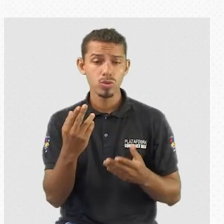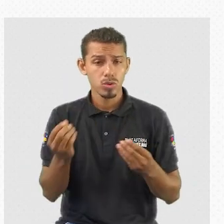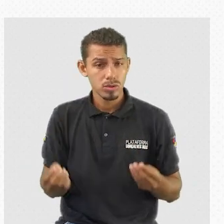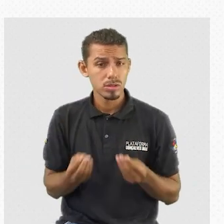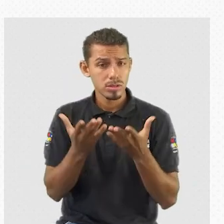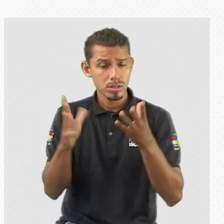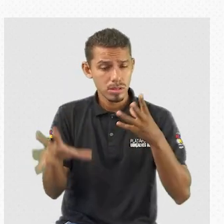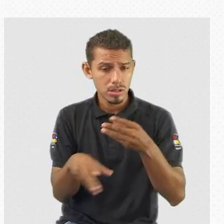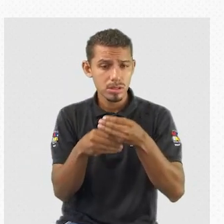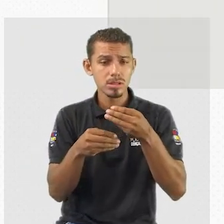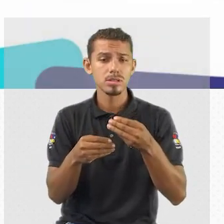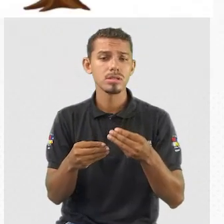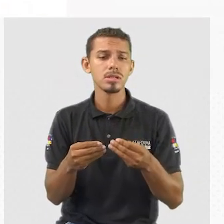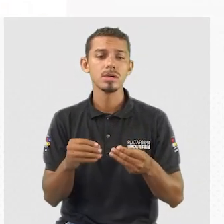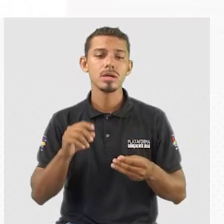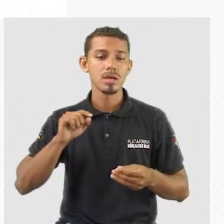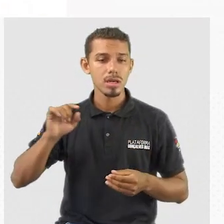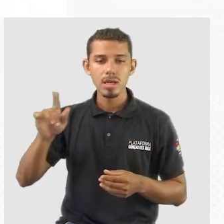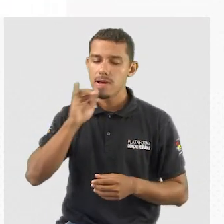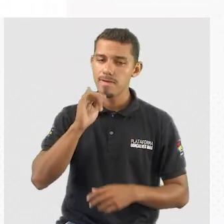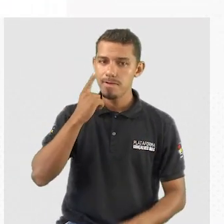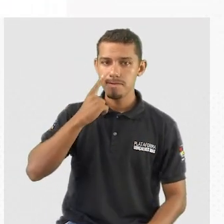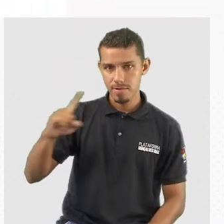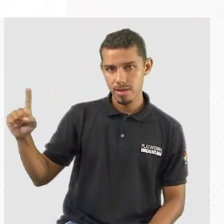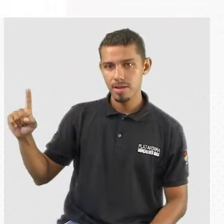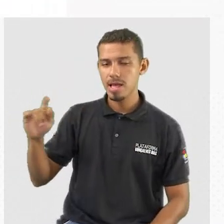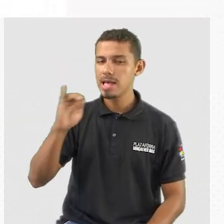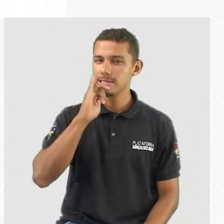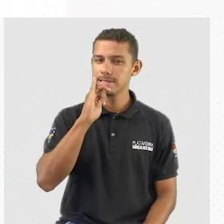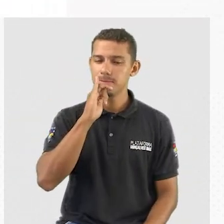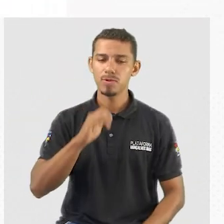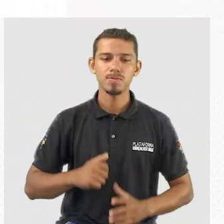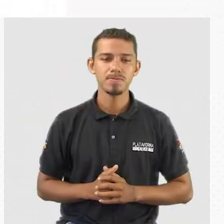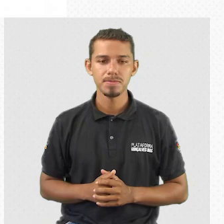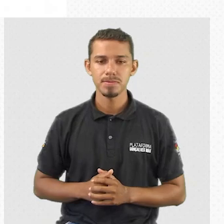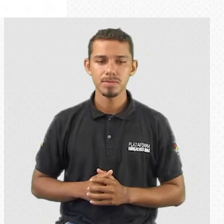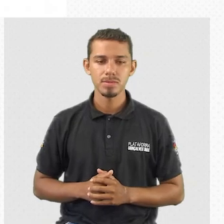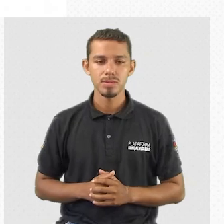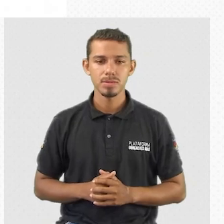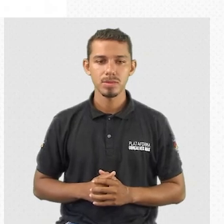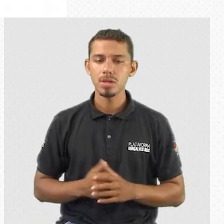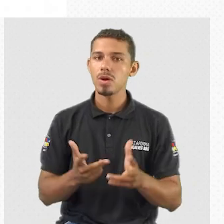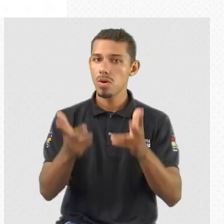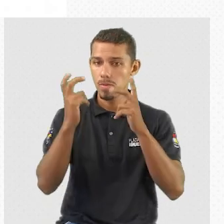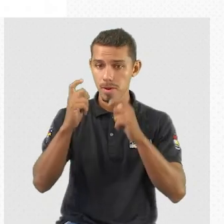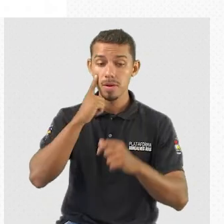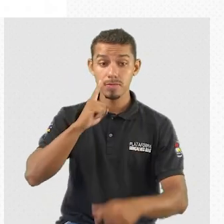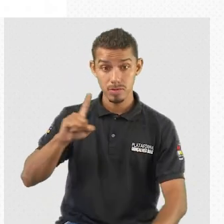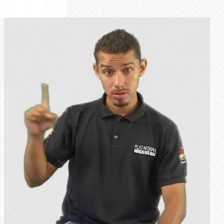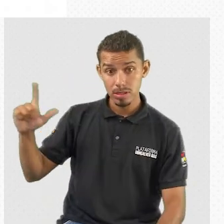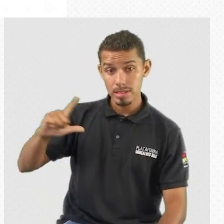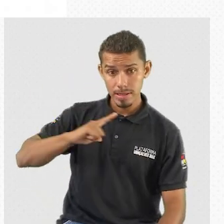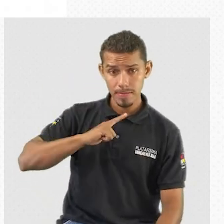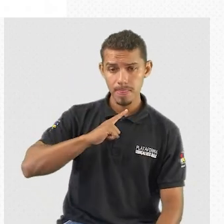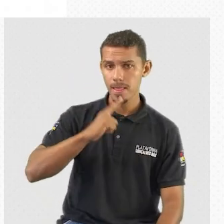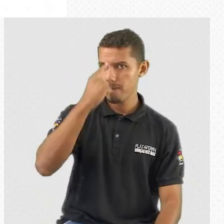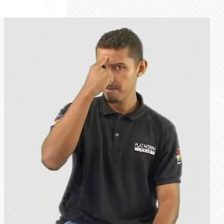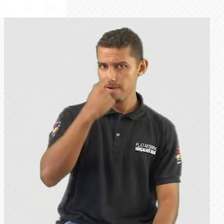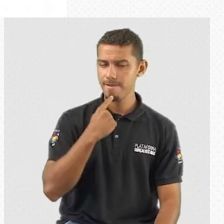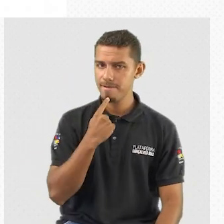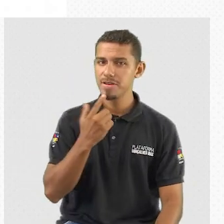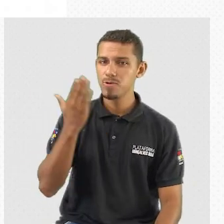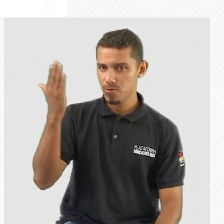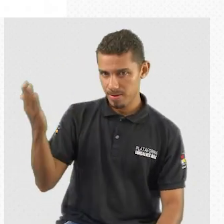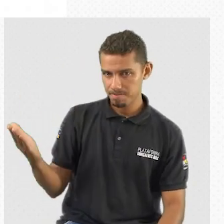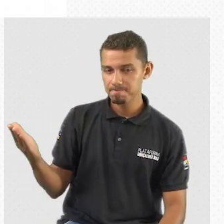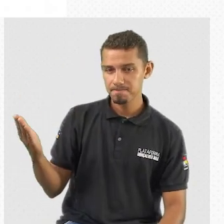atribui significado a elas. Então, vamos ver esse exemplo aqui. Notem que eu tenho aqui uma figura,